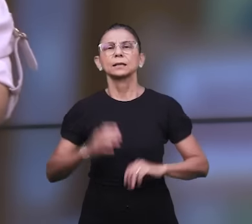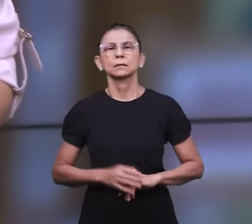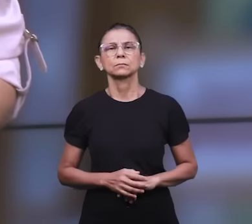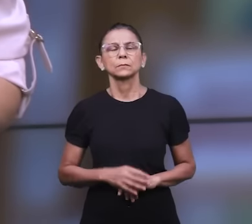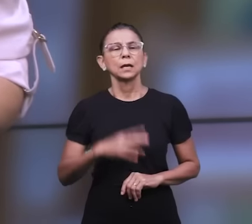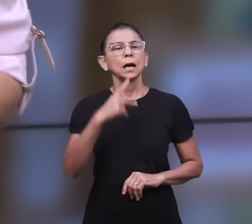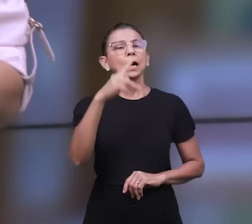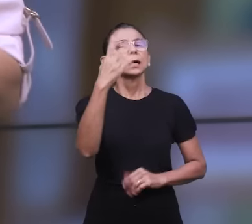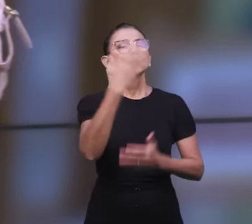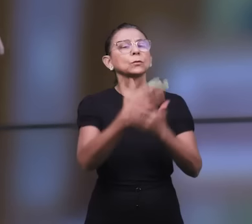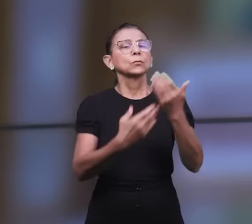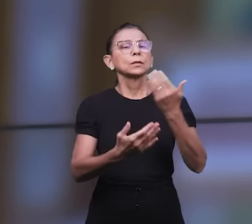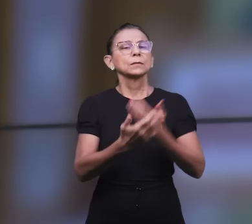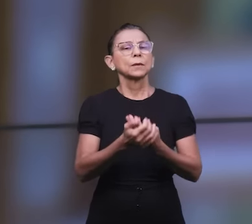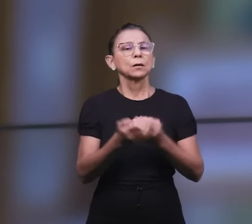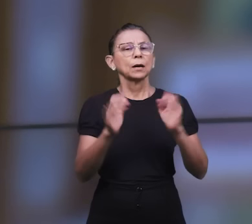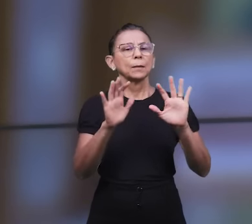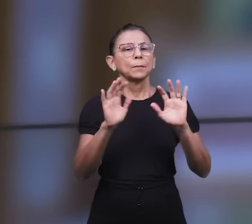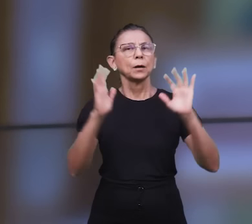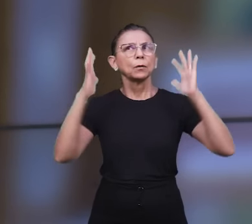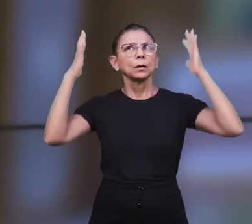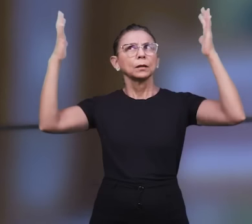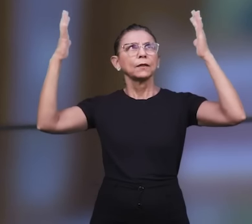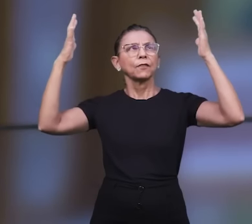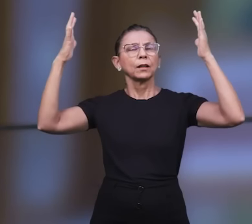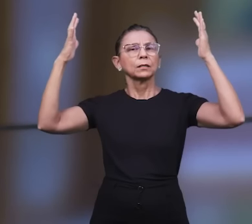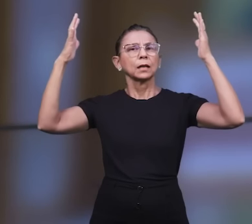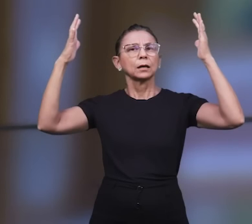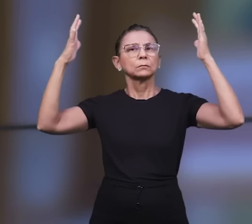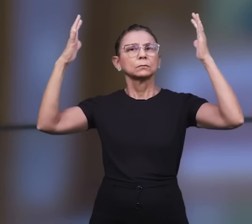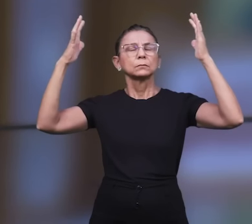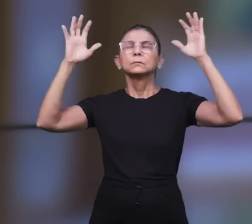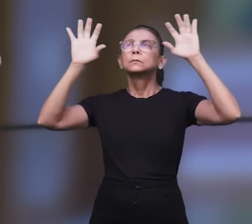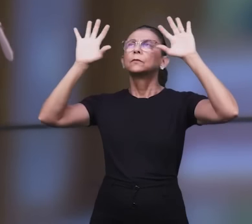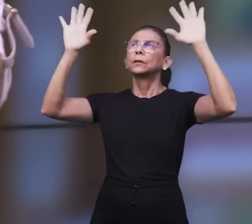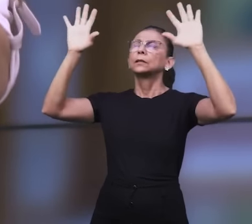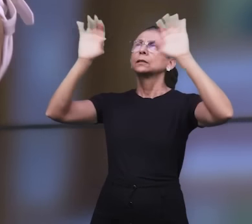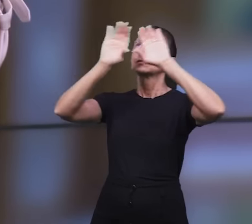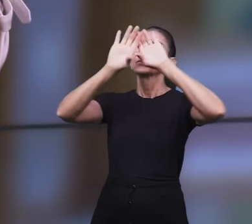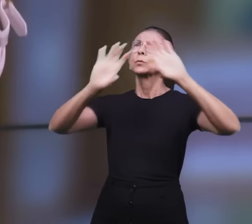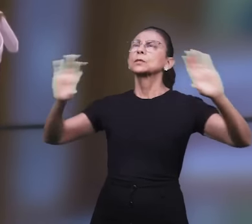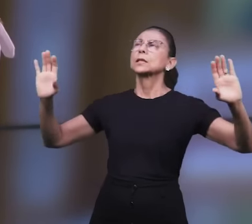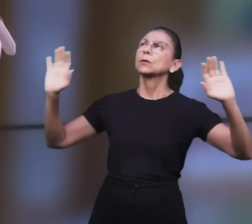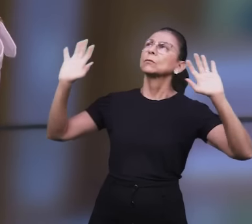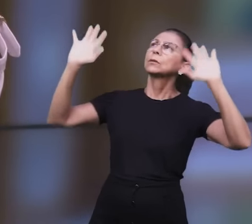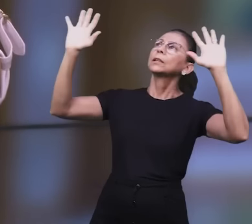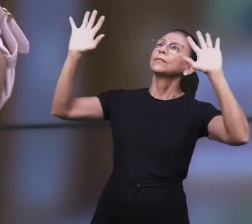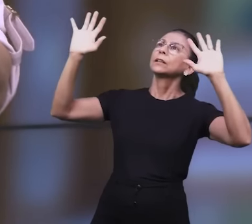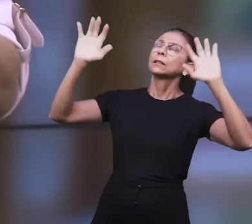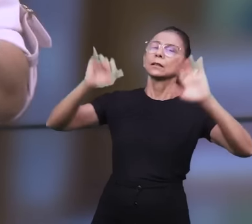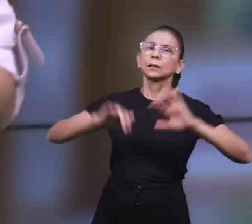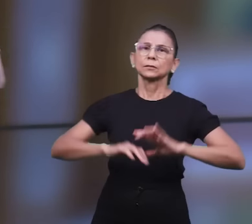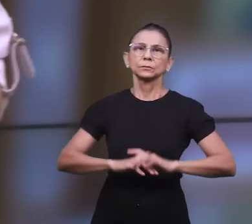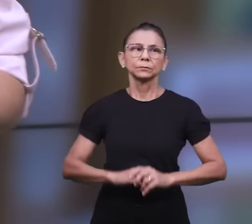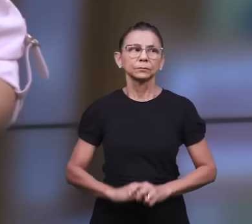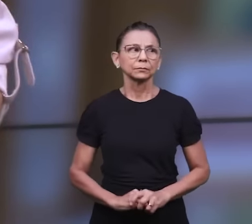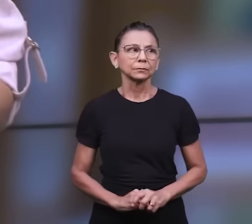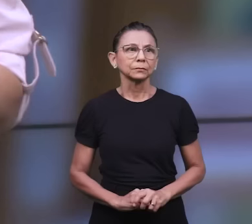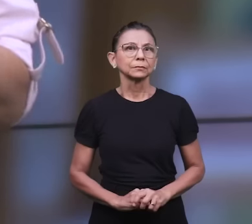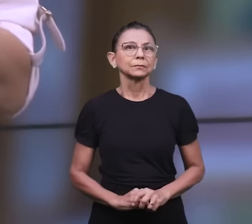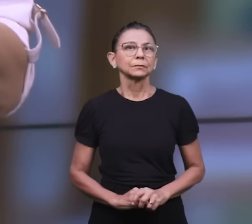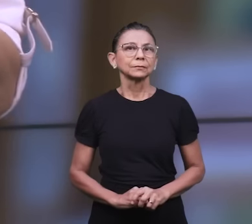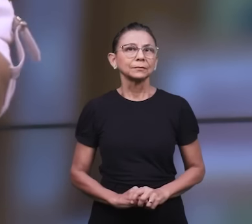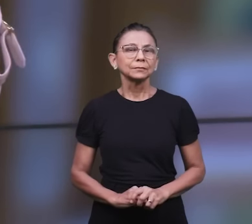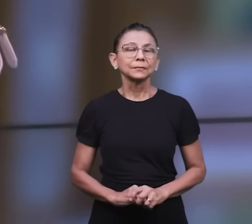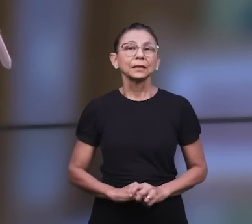o céu para que houvesse escuridão sobre a terra do Egito e do jeito que o senhor falou aconteceu